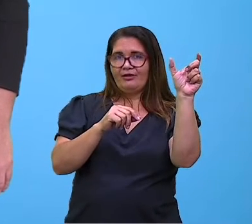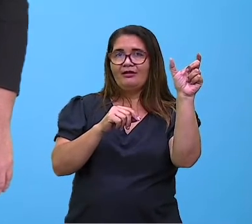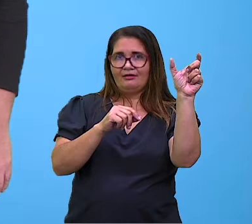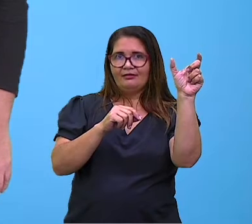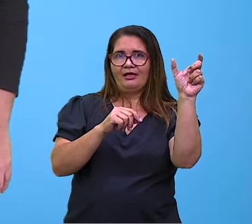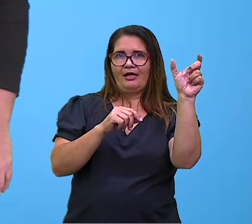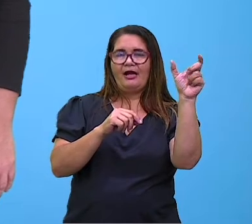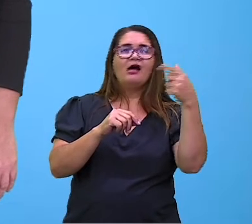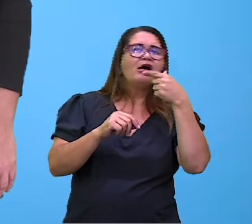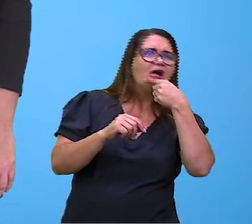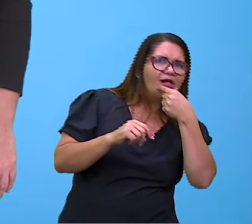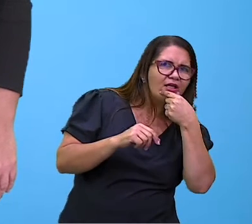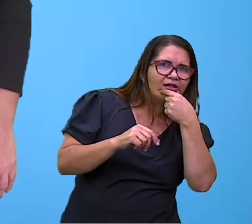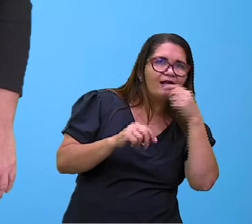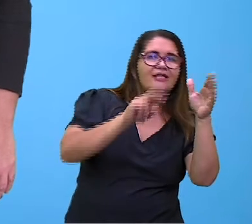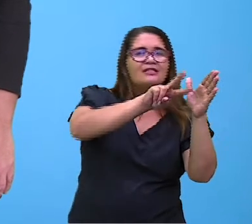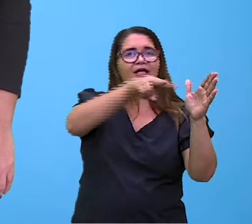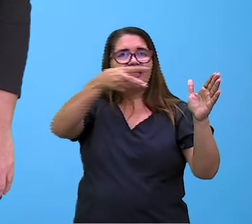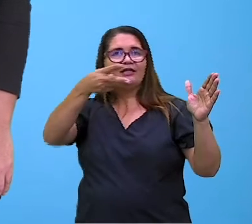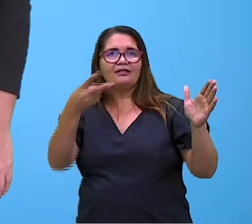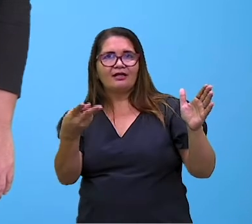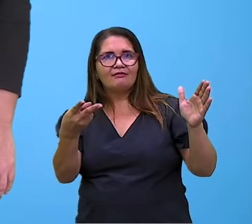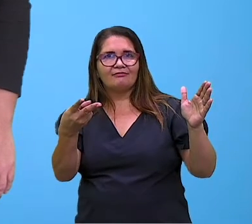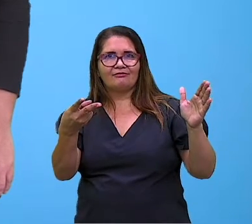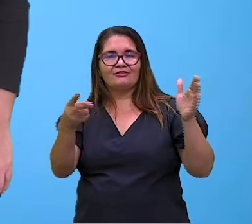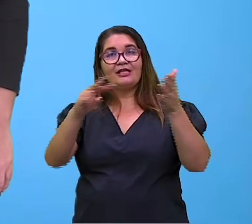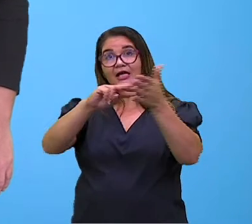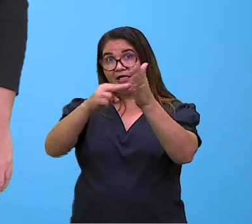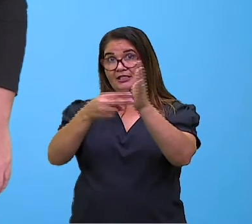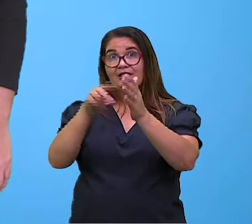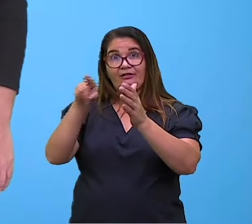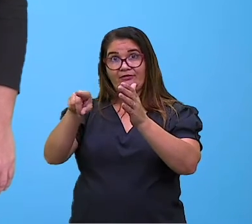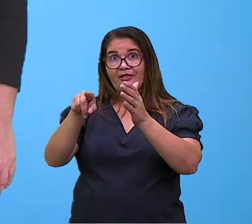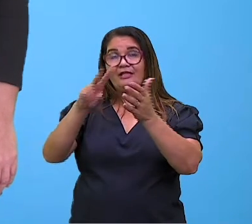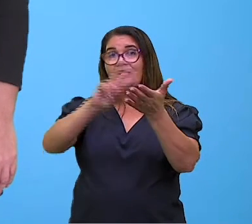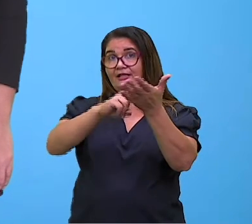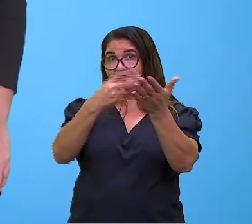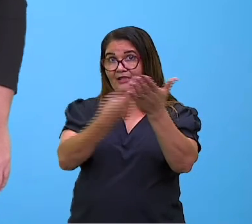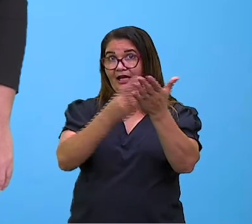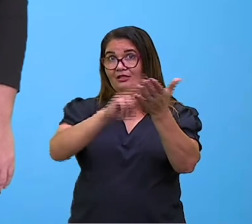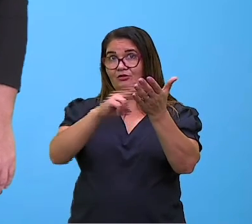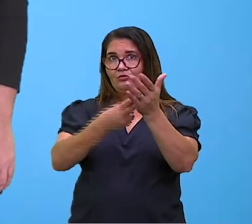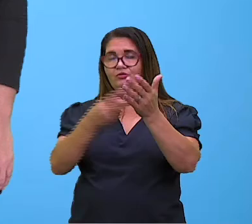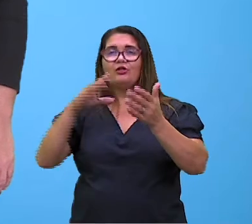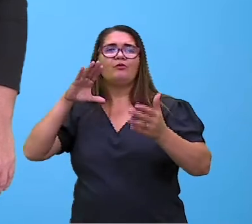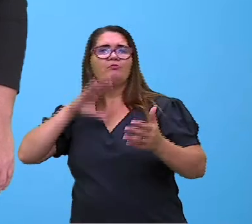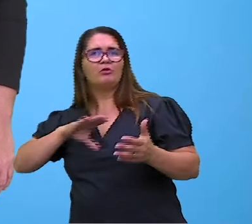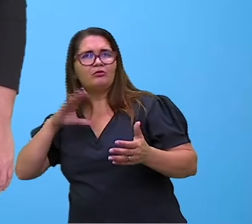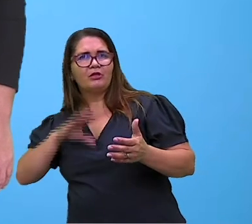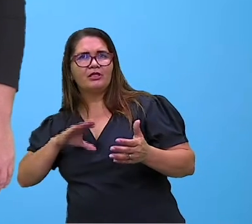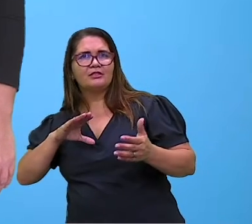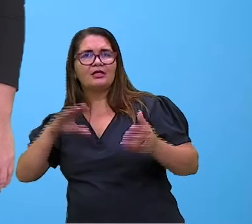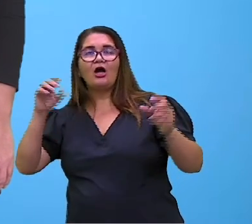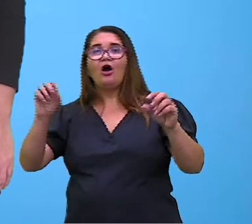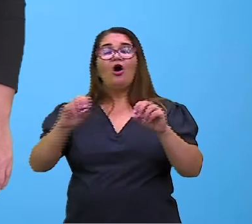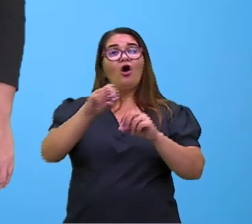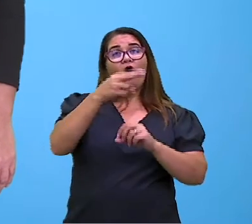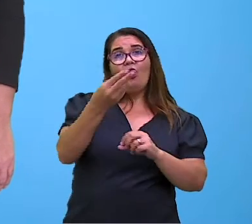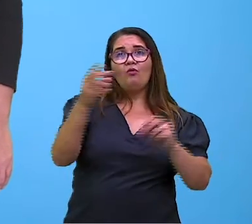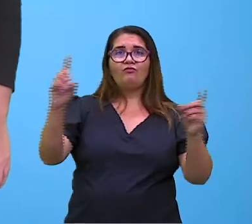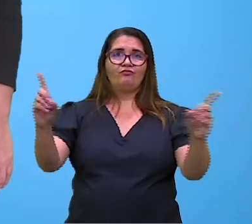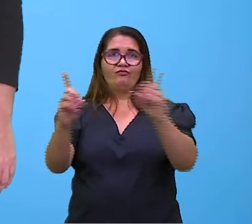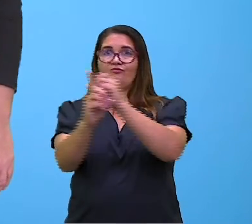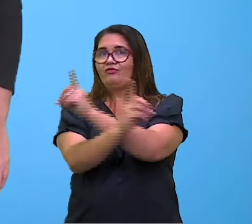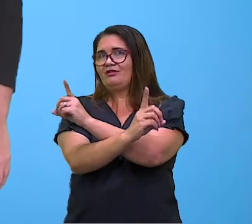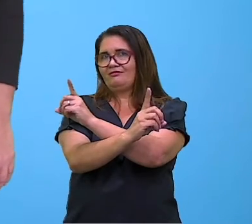sugestões. Aqui vai ter caixas de sugestões para você. Então, o que seria interessante? Você já